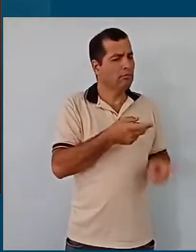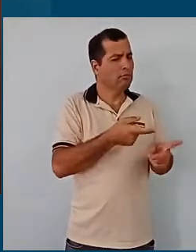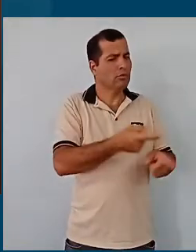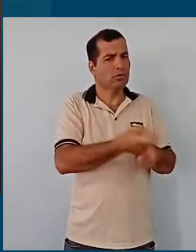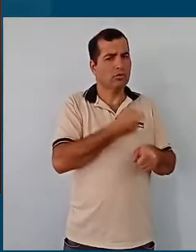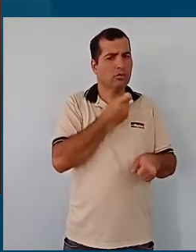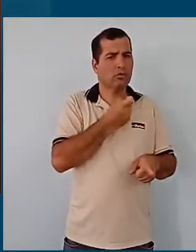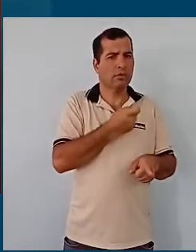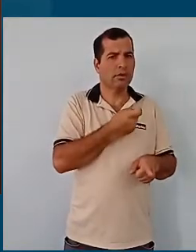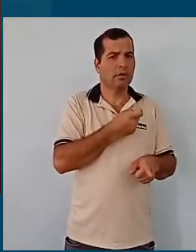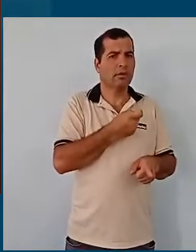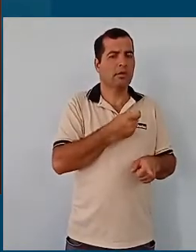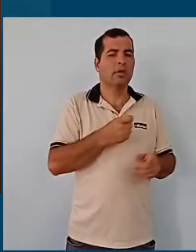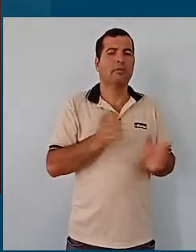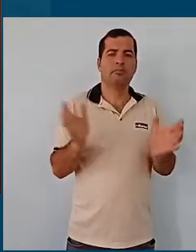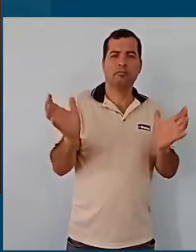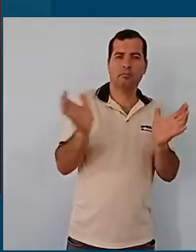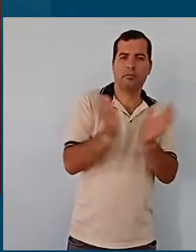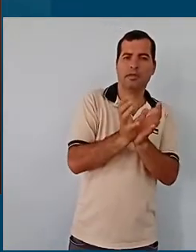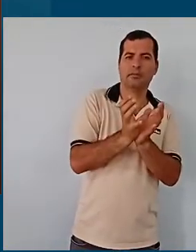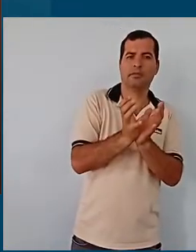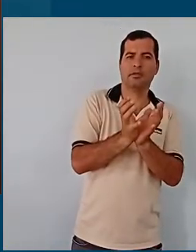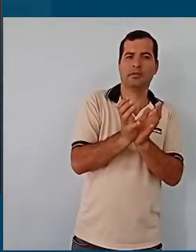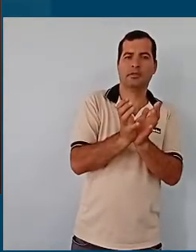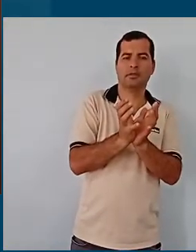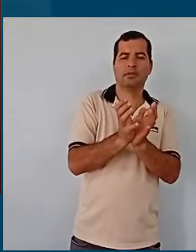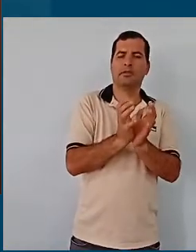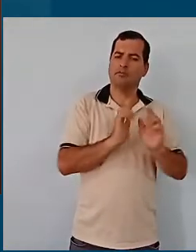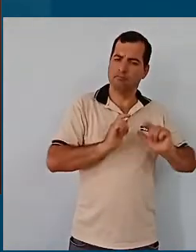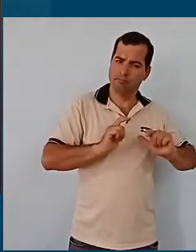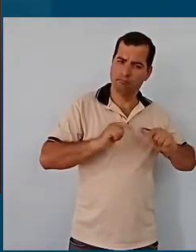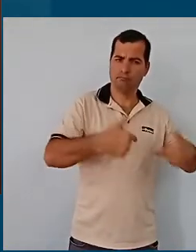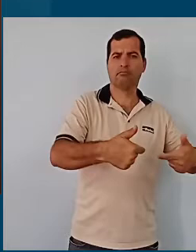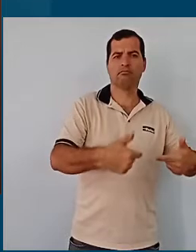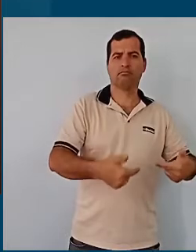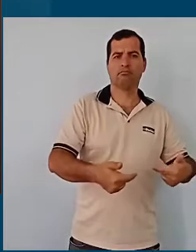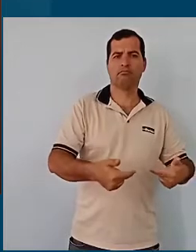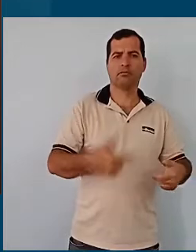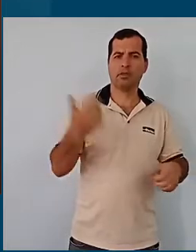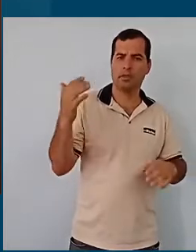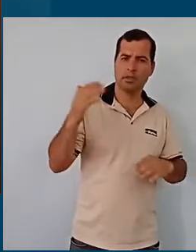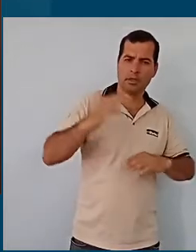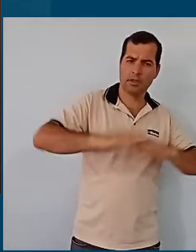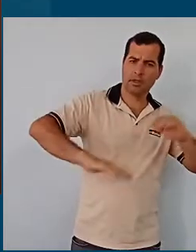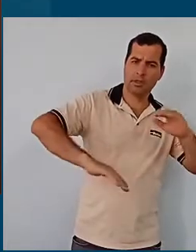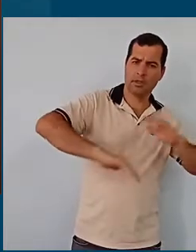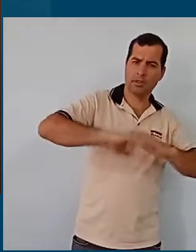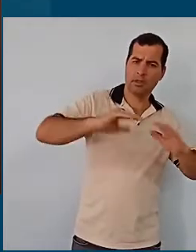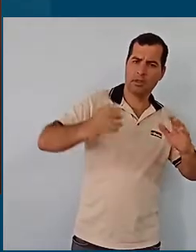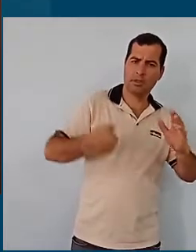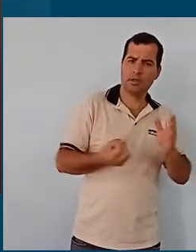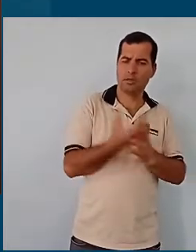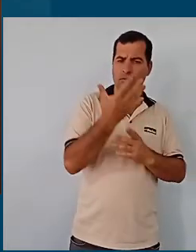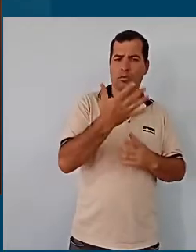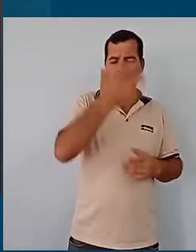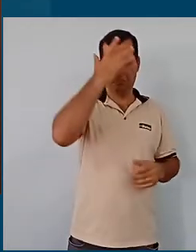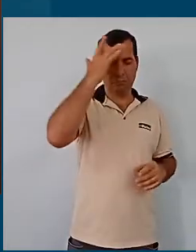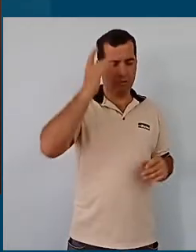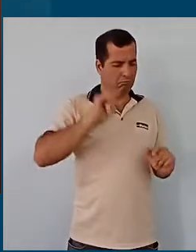ser participante, agente, criador, sujeito ativo.